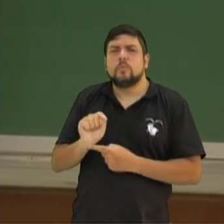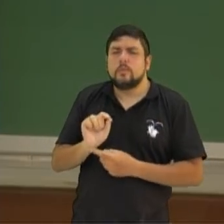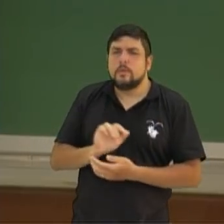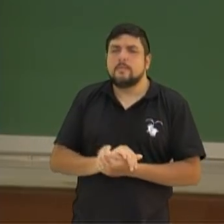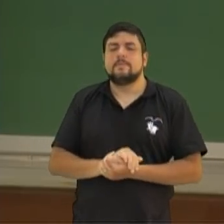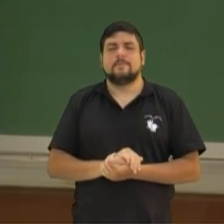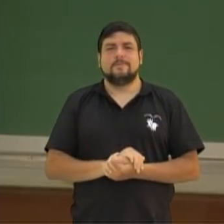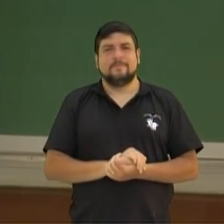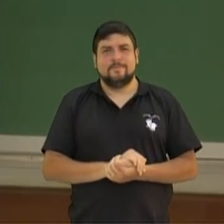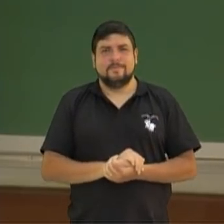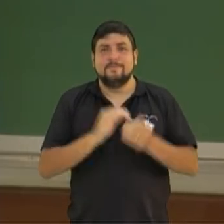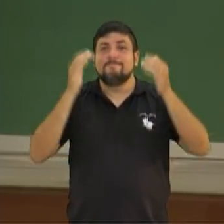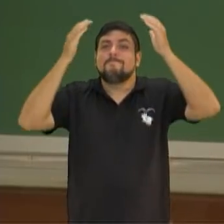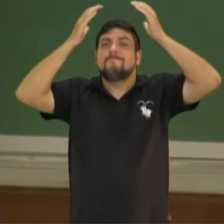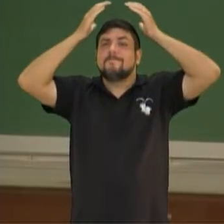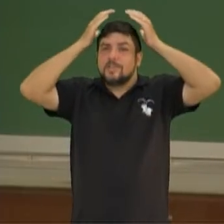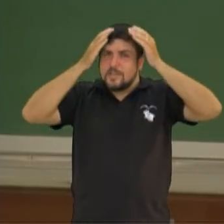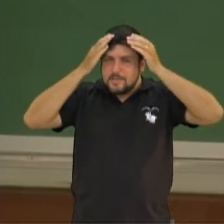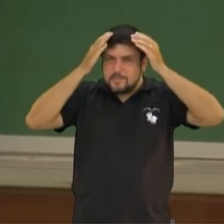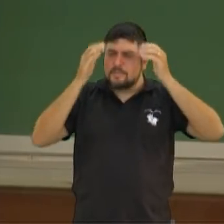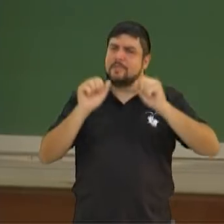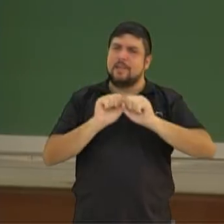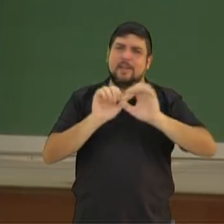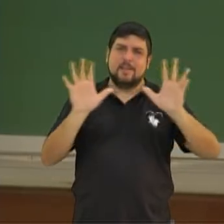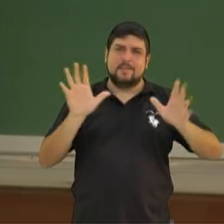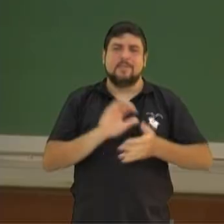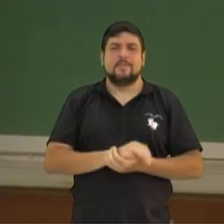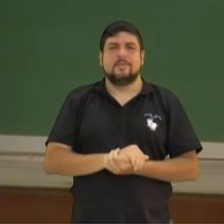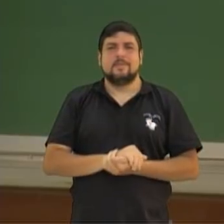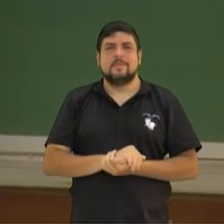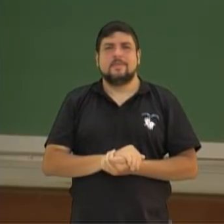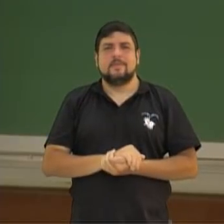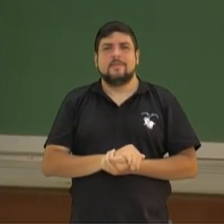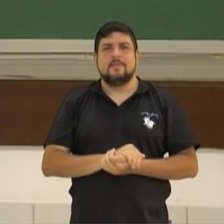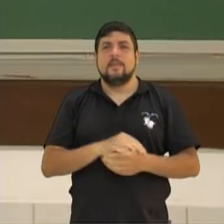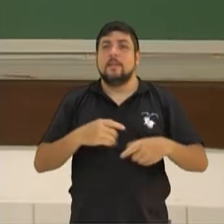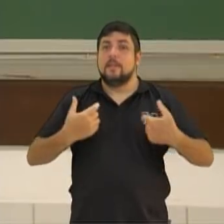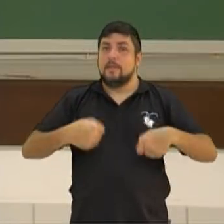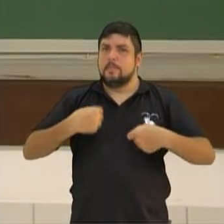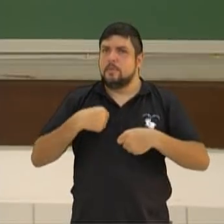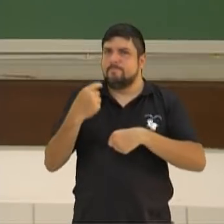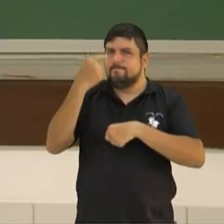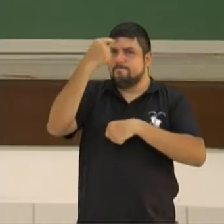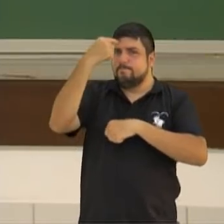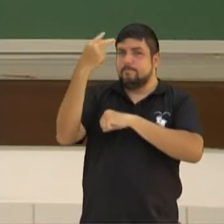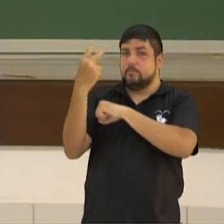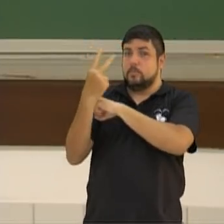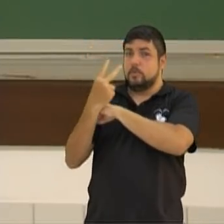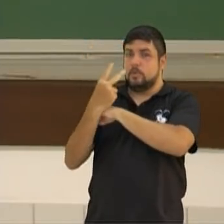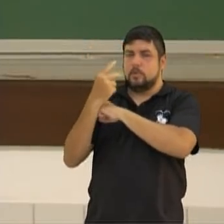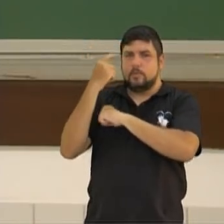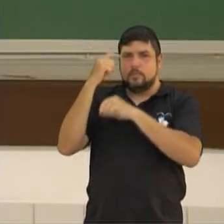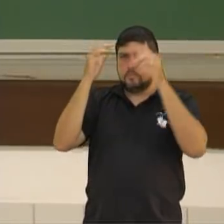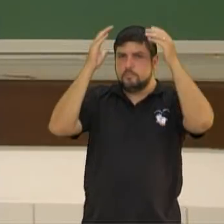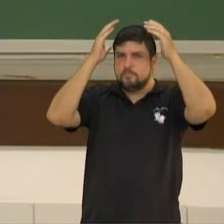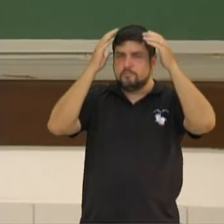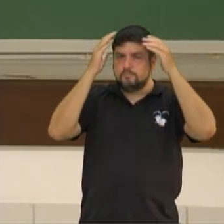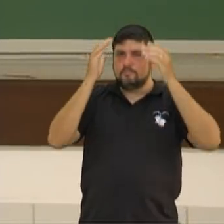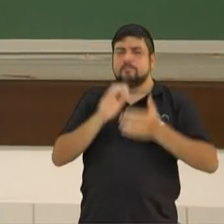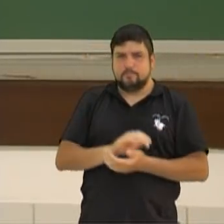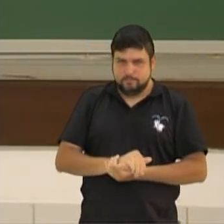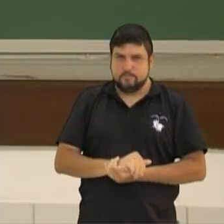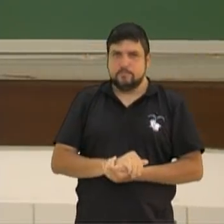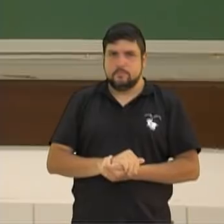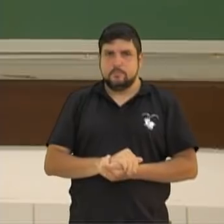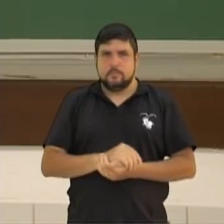si. O capacete, claro, né? Nós temos que proteger a nossa cabeça, né? O